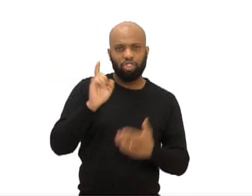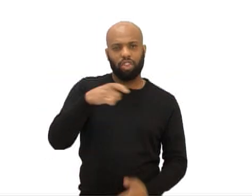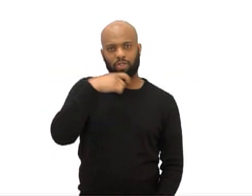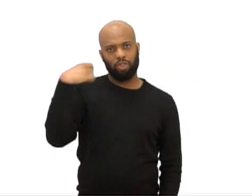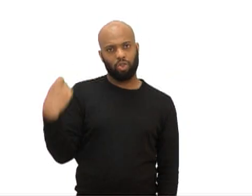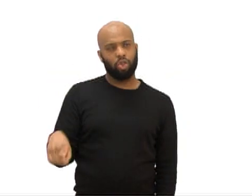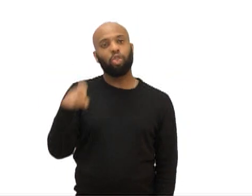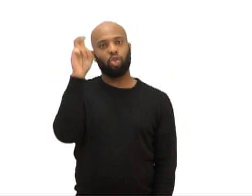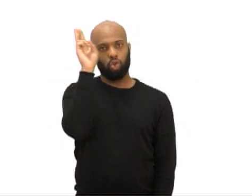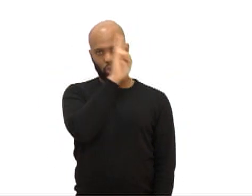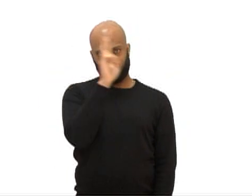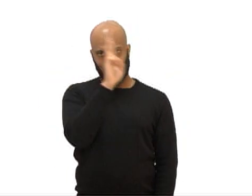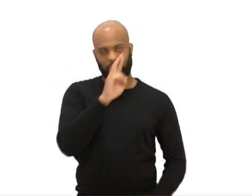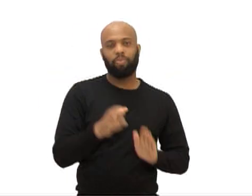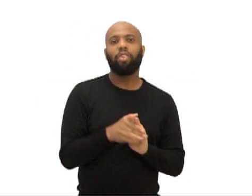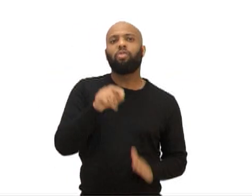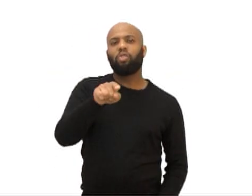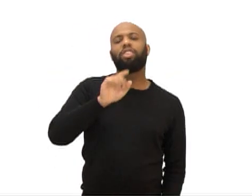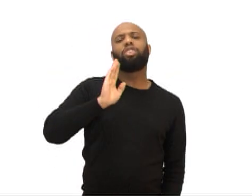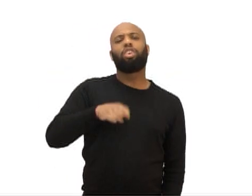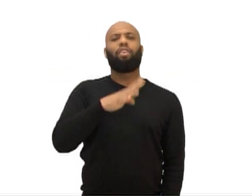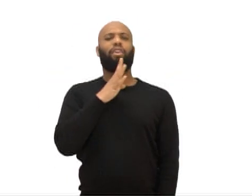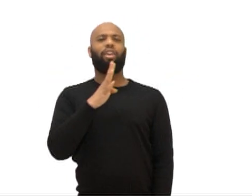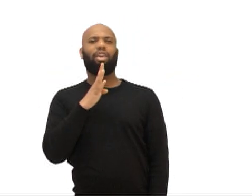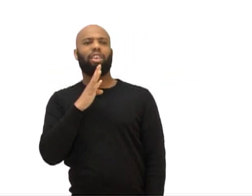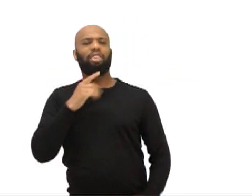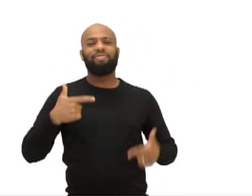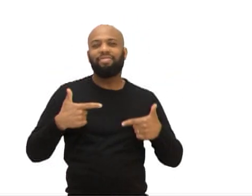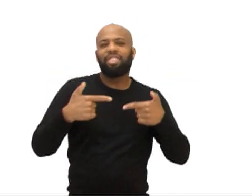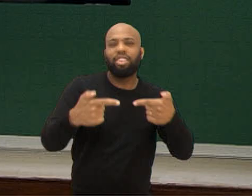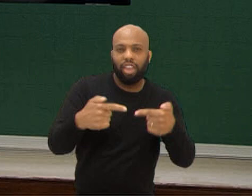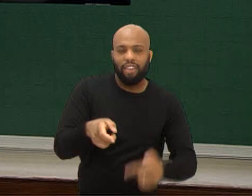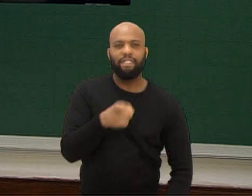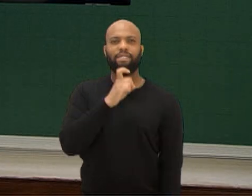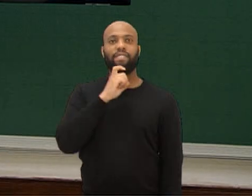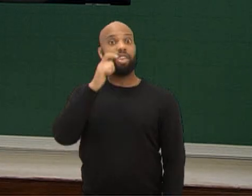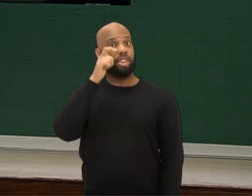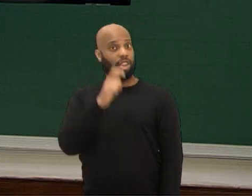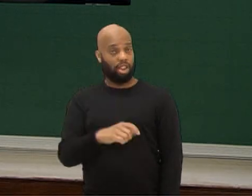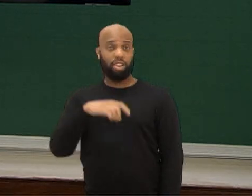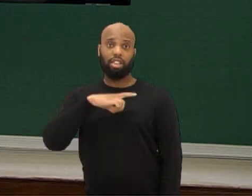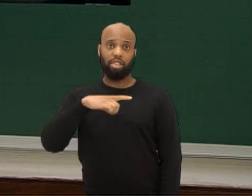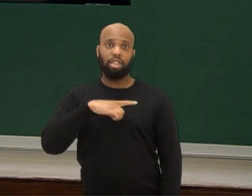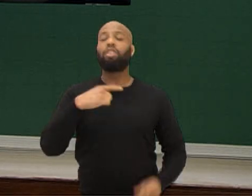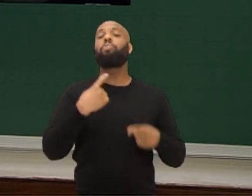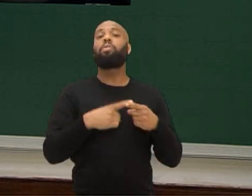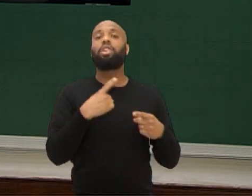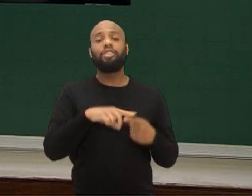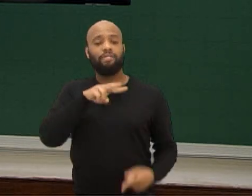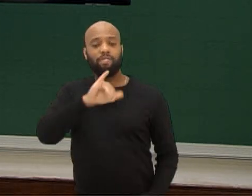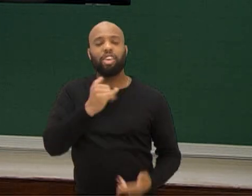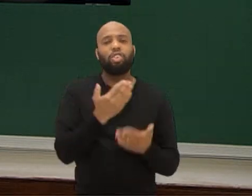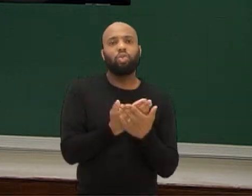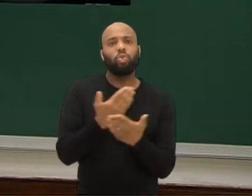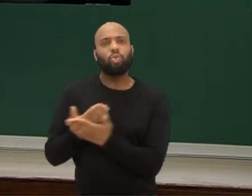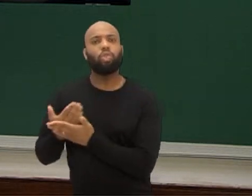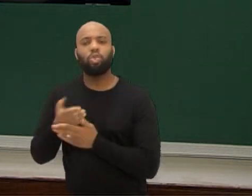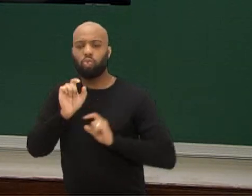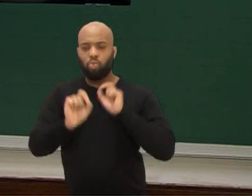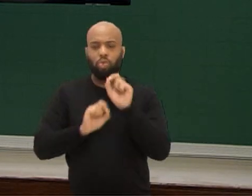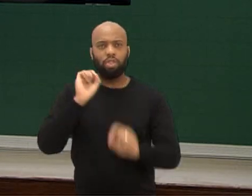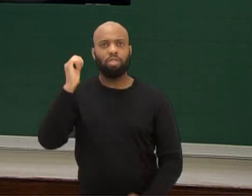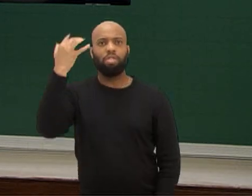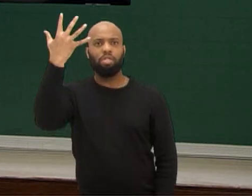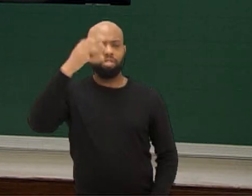ouvido falar dessa Guerra Fria, né? E ela é extremamente interessante. Então nós vamos ver o que acontece